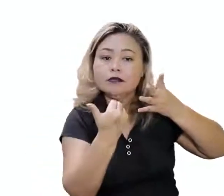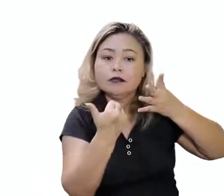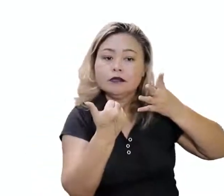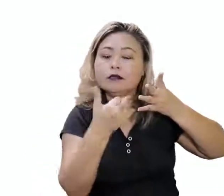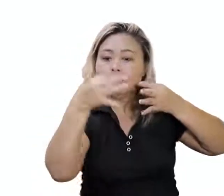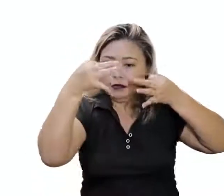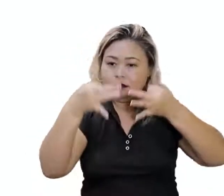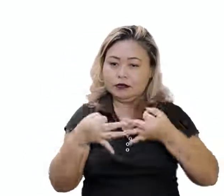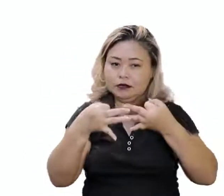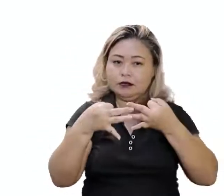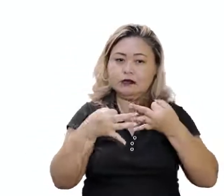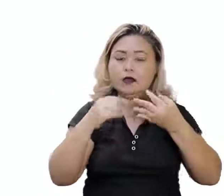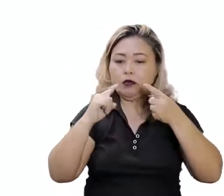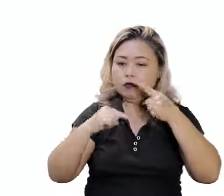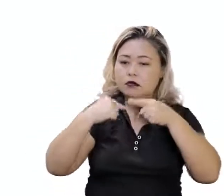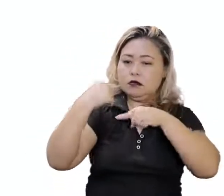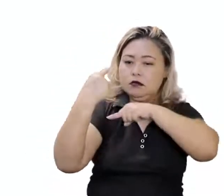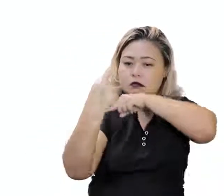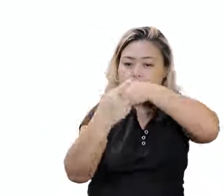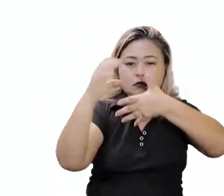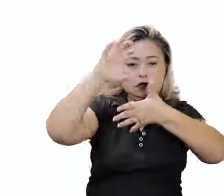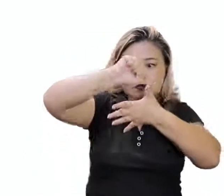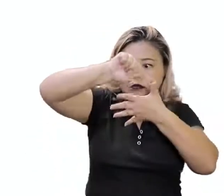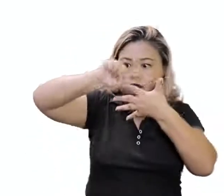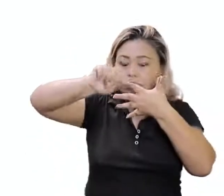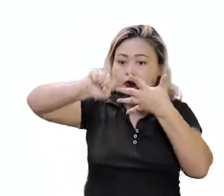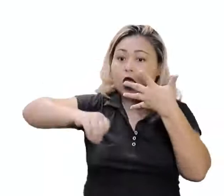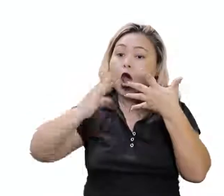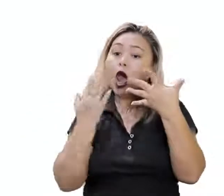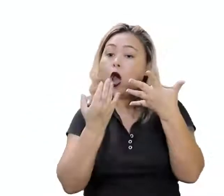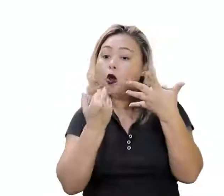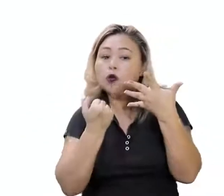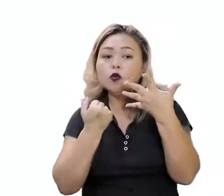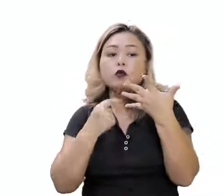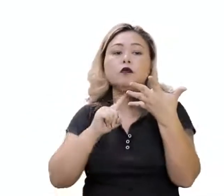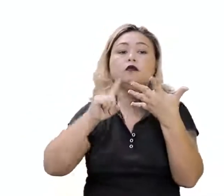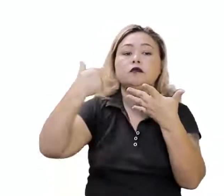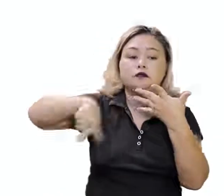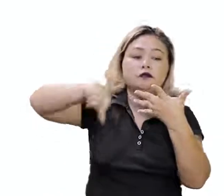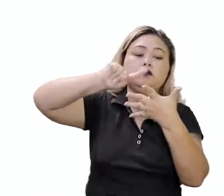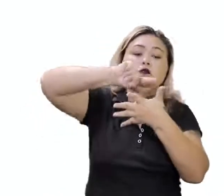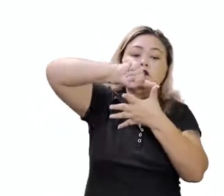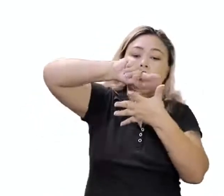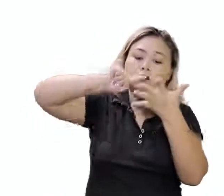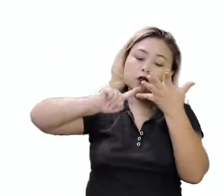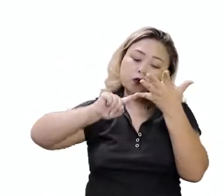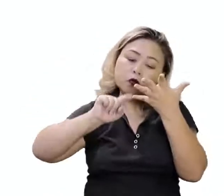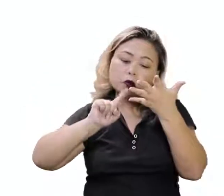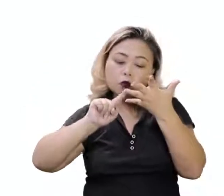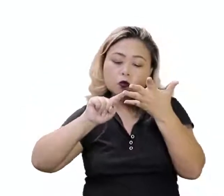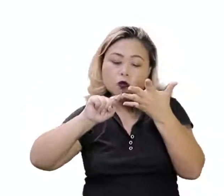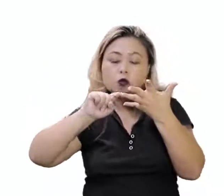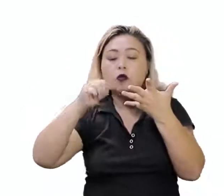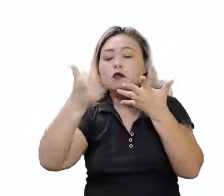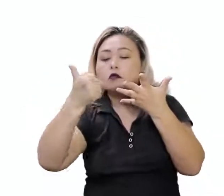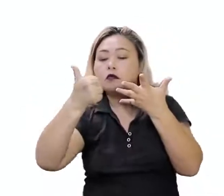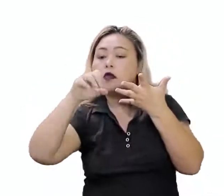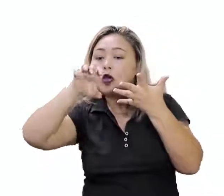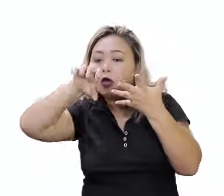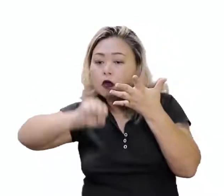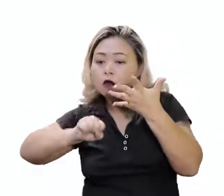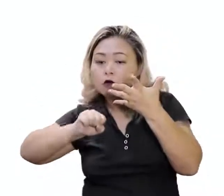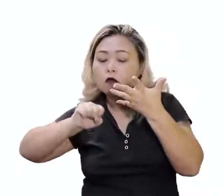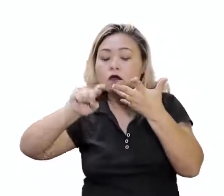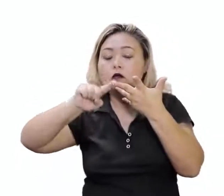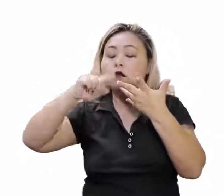quaternário. Perfeito? Ali eu tenho uma cadeia. Aí aqui eu tenho de novo o produtor, aqui eu tenho o consumidor primário,